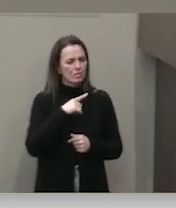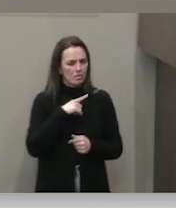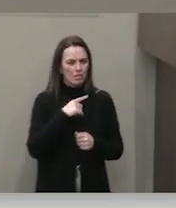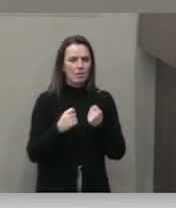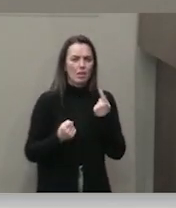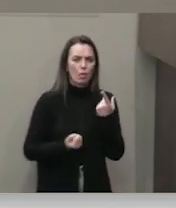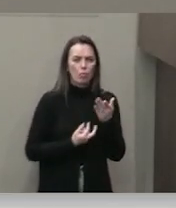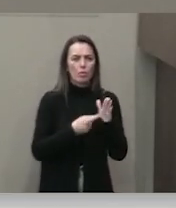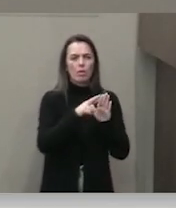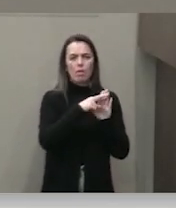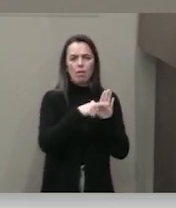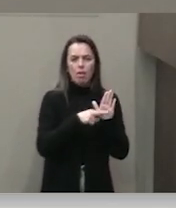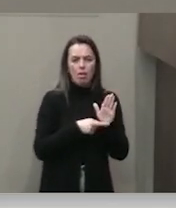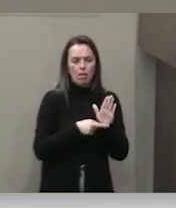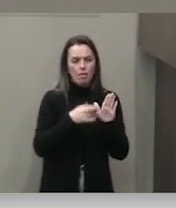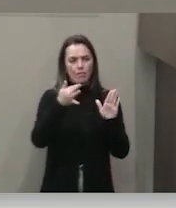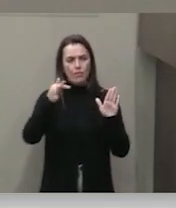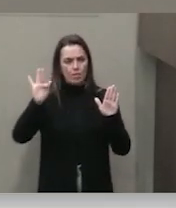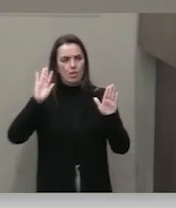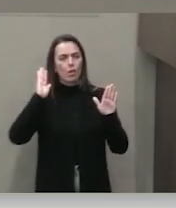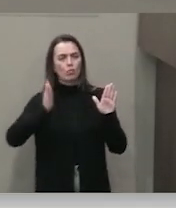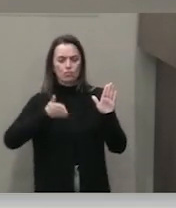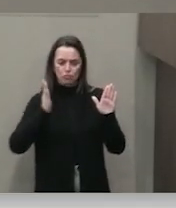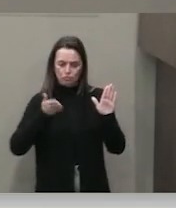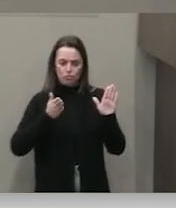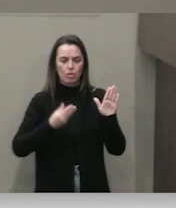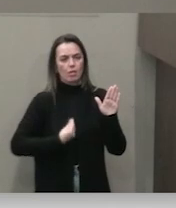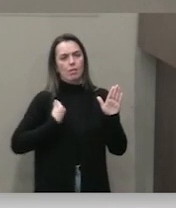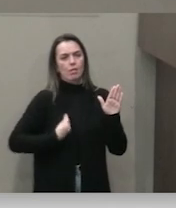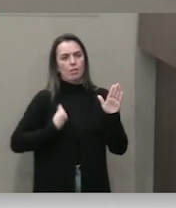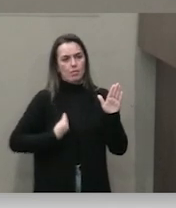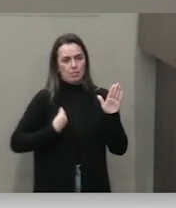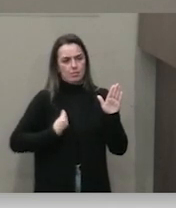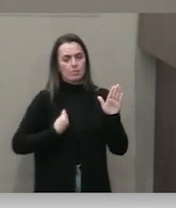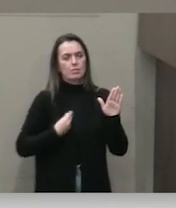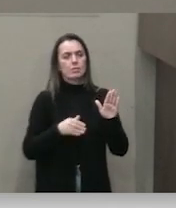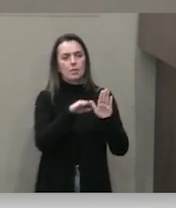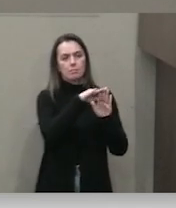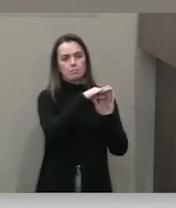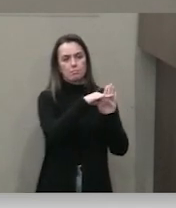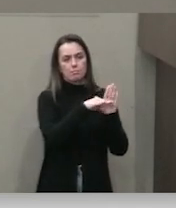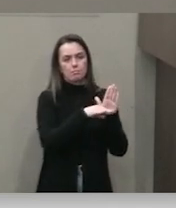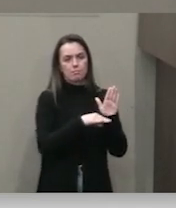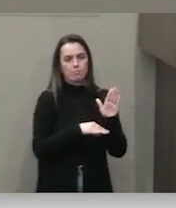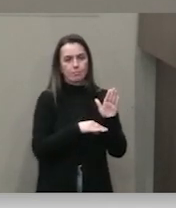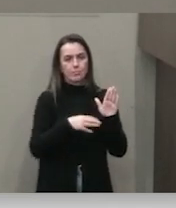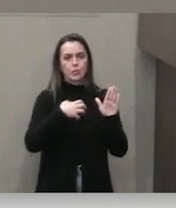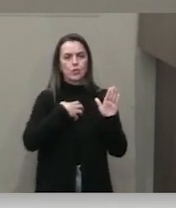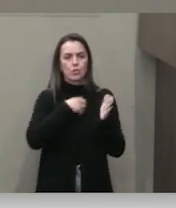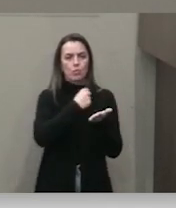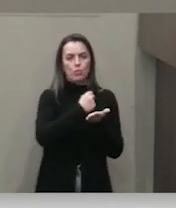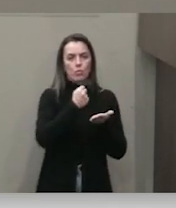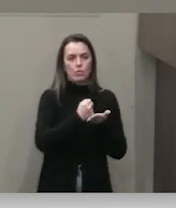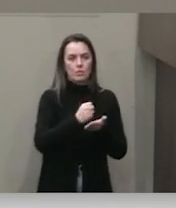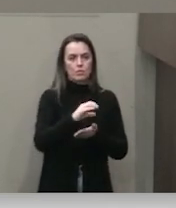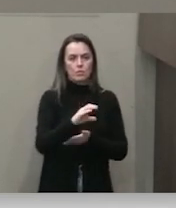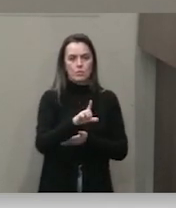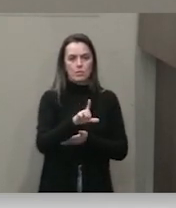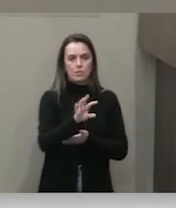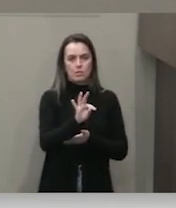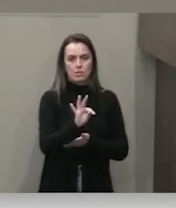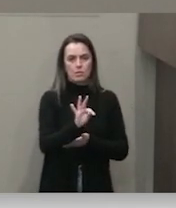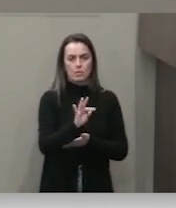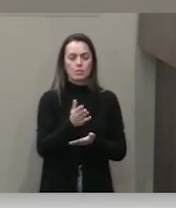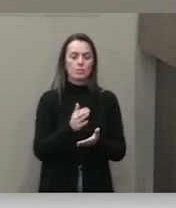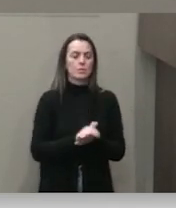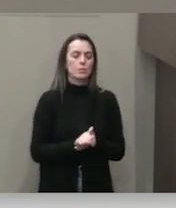regulamentações federais que já legislam sobre isso, dentro da própria forma de contratação da CLT. Então, deixo aqui esse